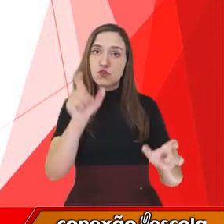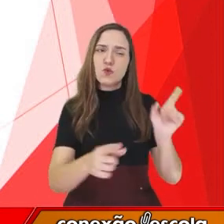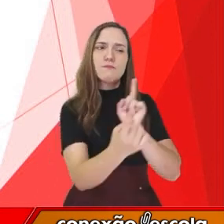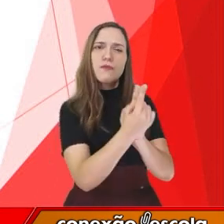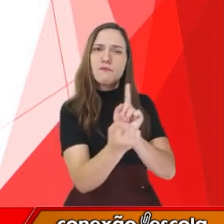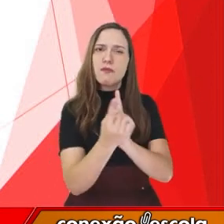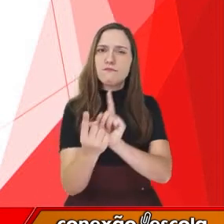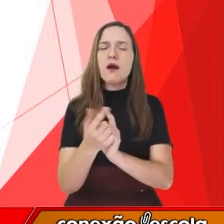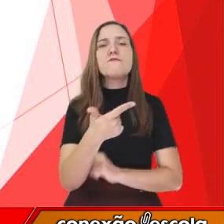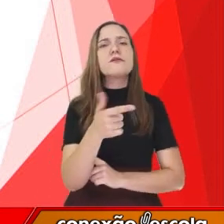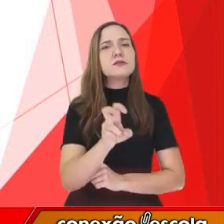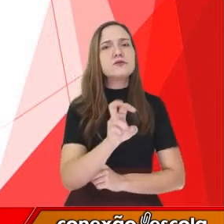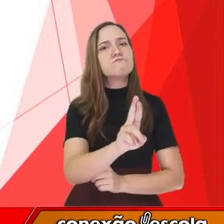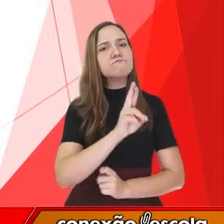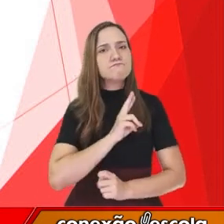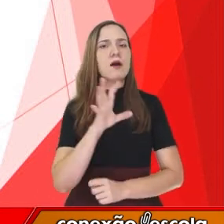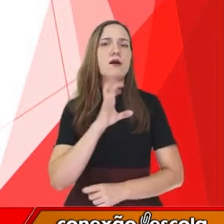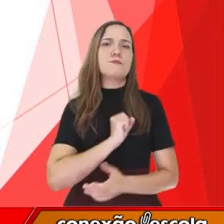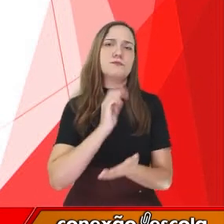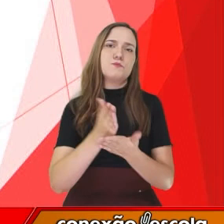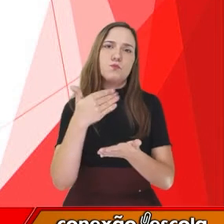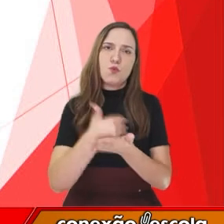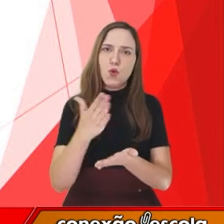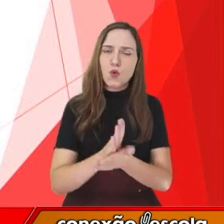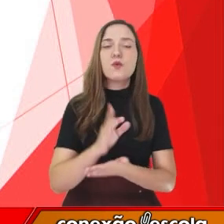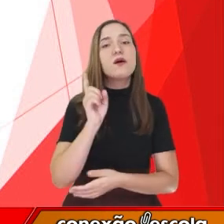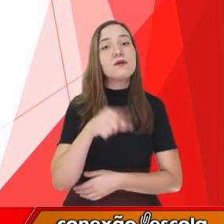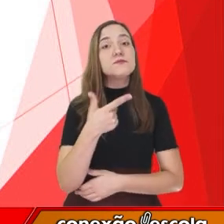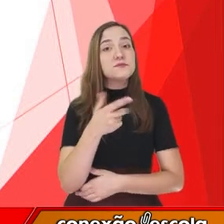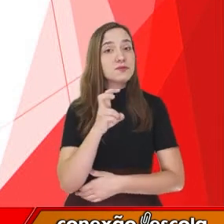entrevistadas, 25 gostam mais de bolo, o que dá